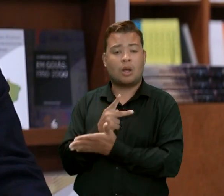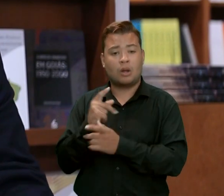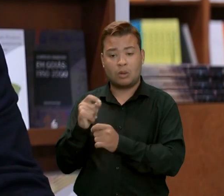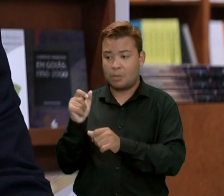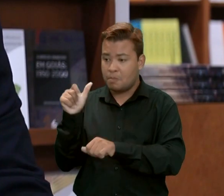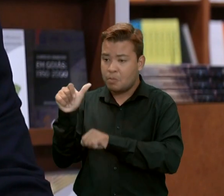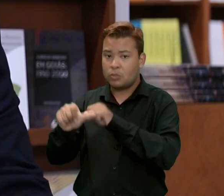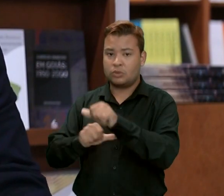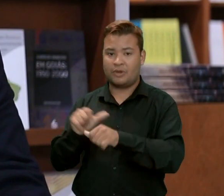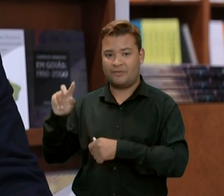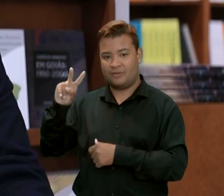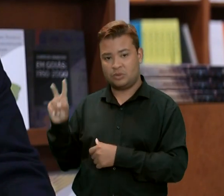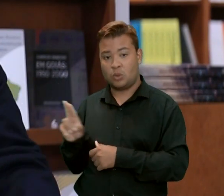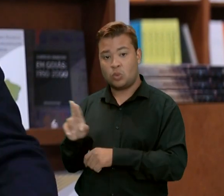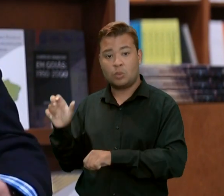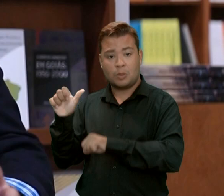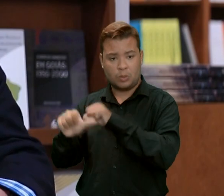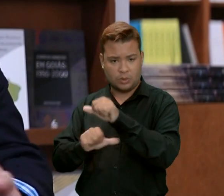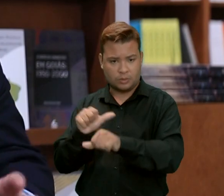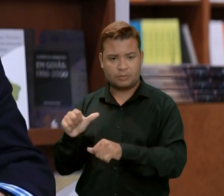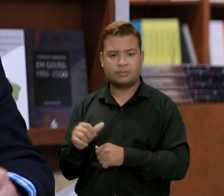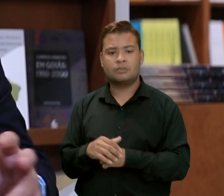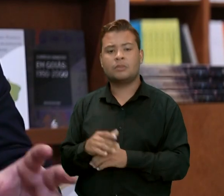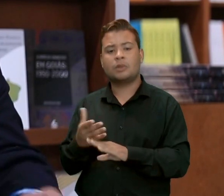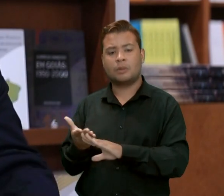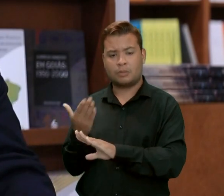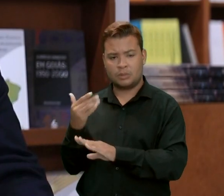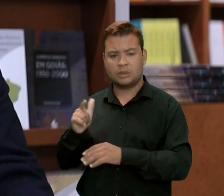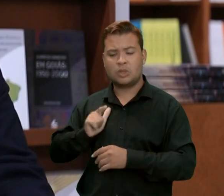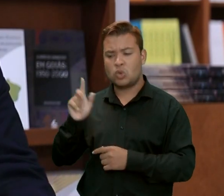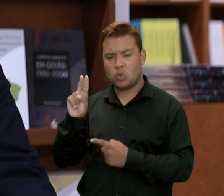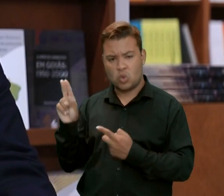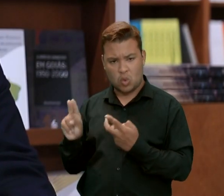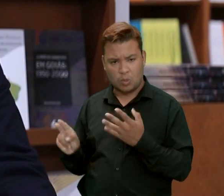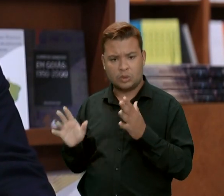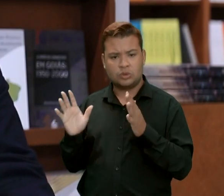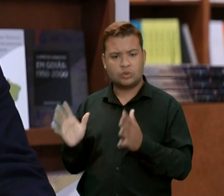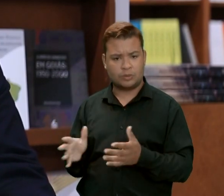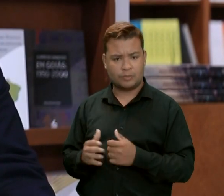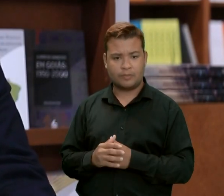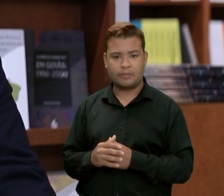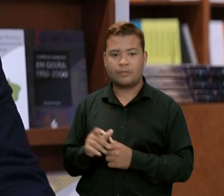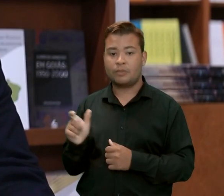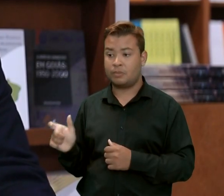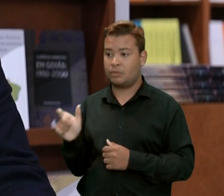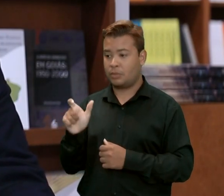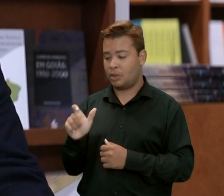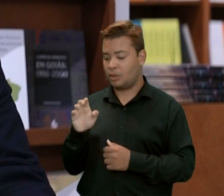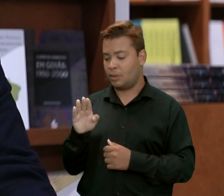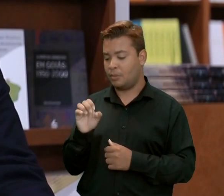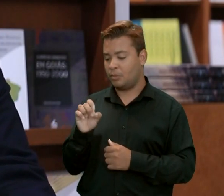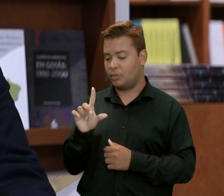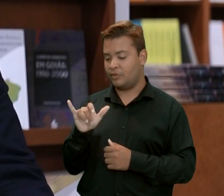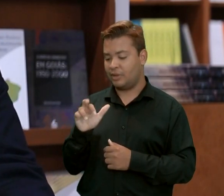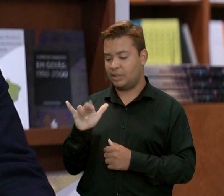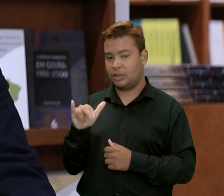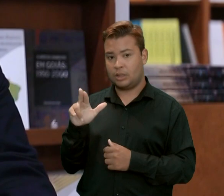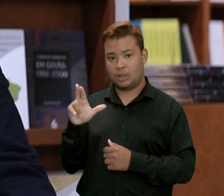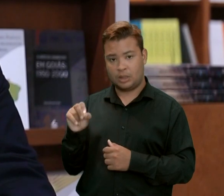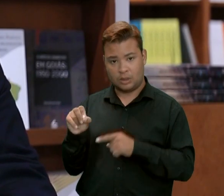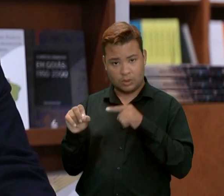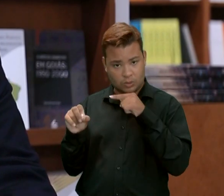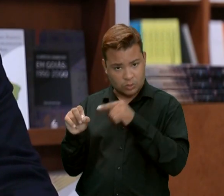do nome da Venezuela. Por várias vezes, Venezuela tem alguns nomes, mas o adjetivo bolivariano, o conceito de